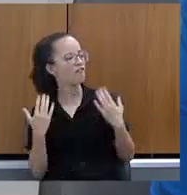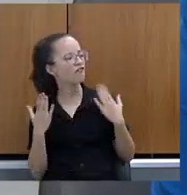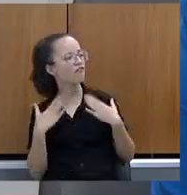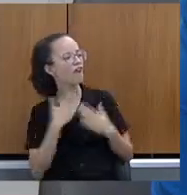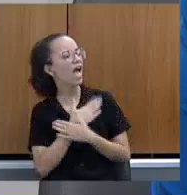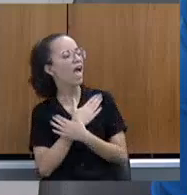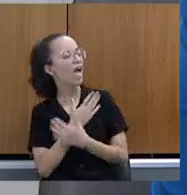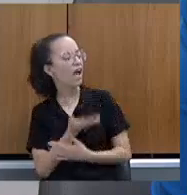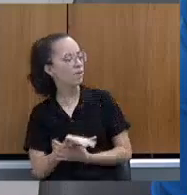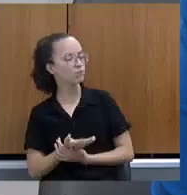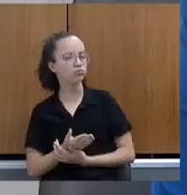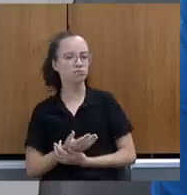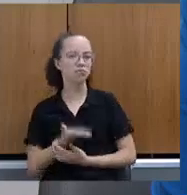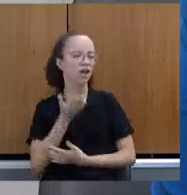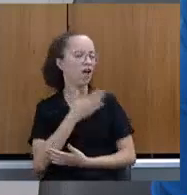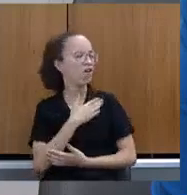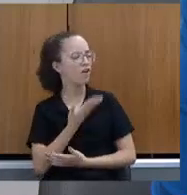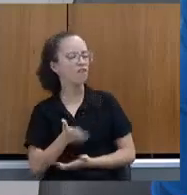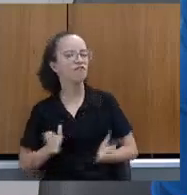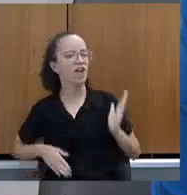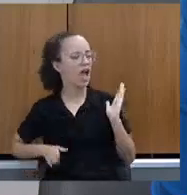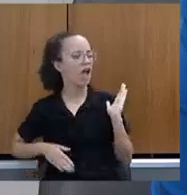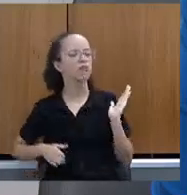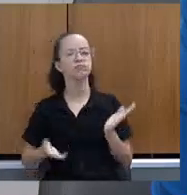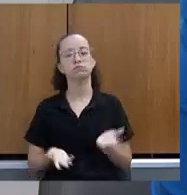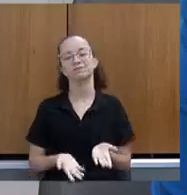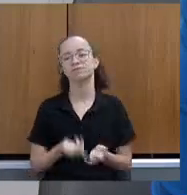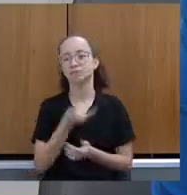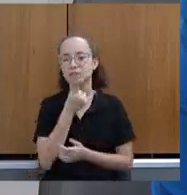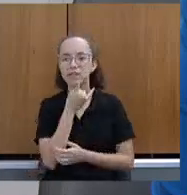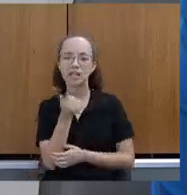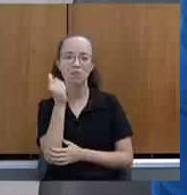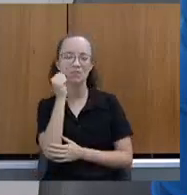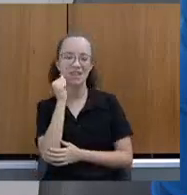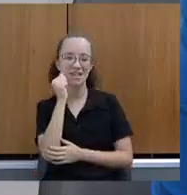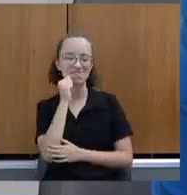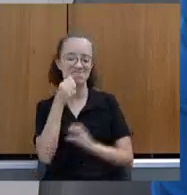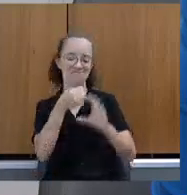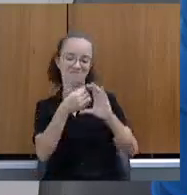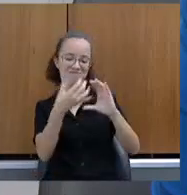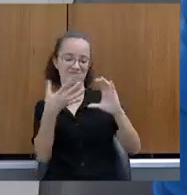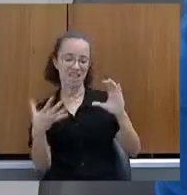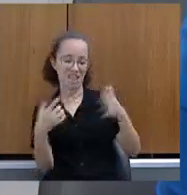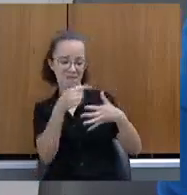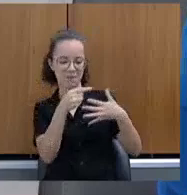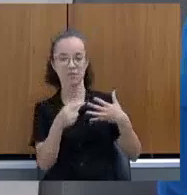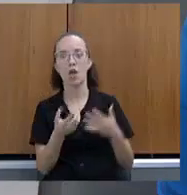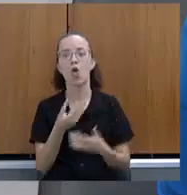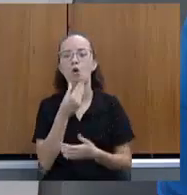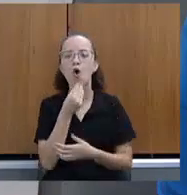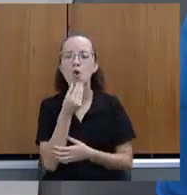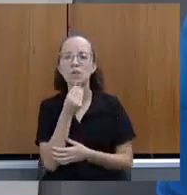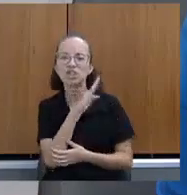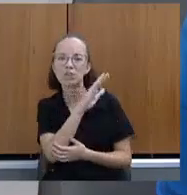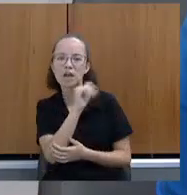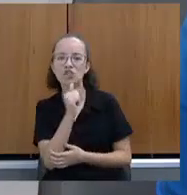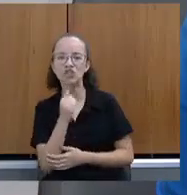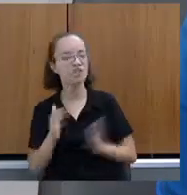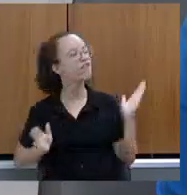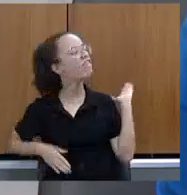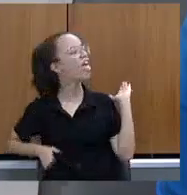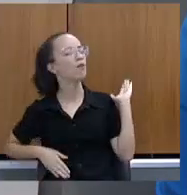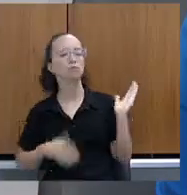gênero né porque a mulher é sempre essa característica inclusive é homens não são chamados de vagabundo Você já percebeu nos